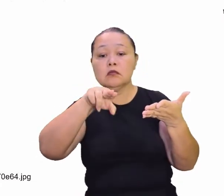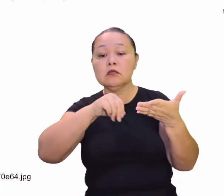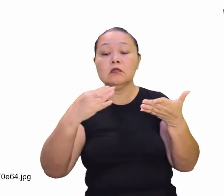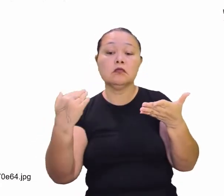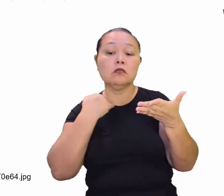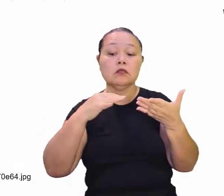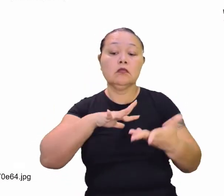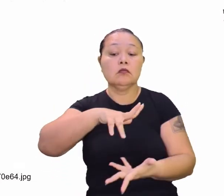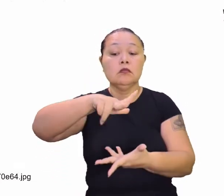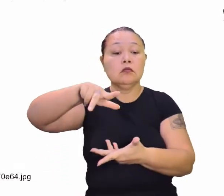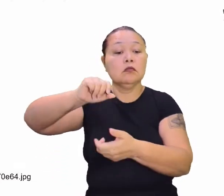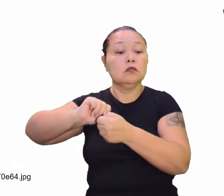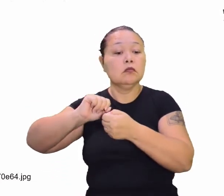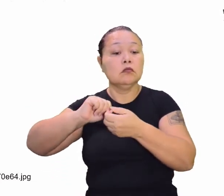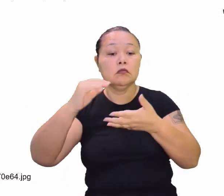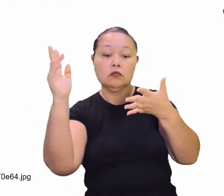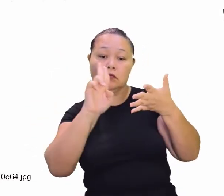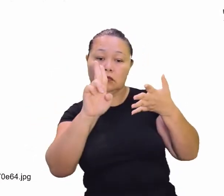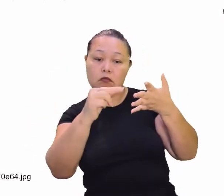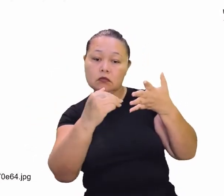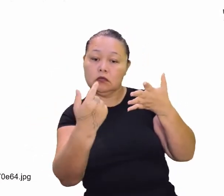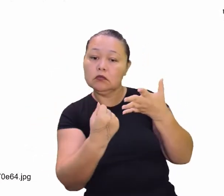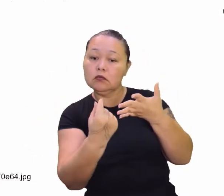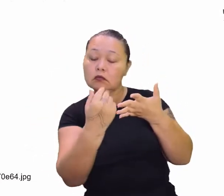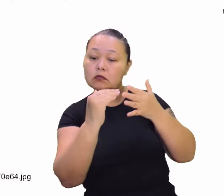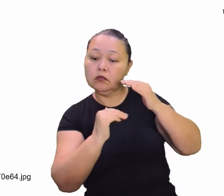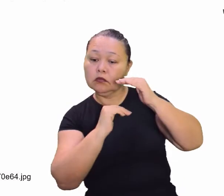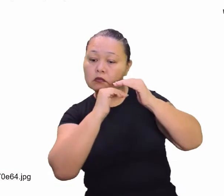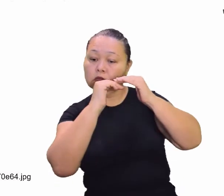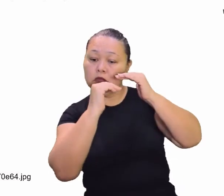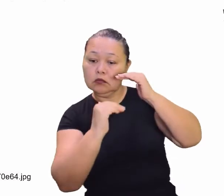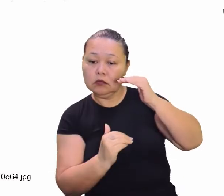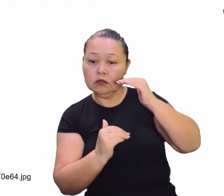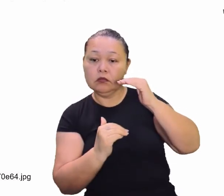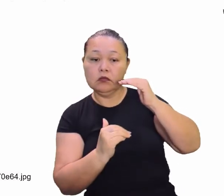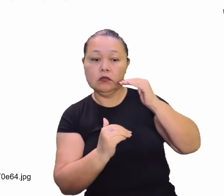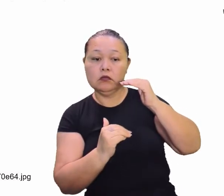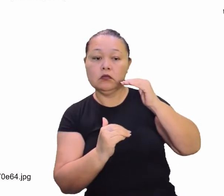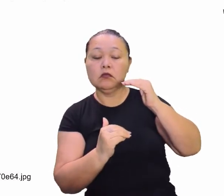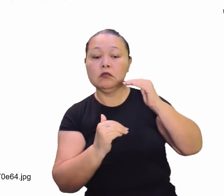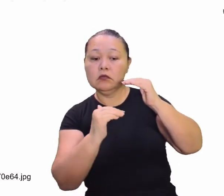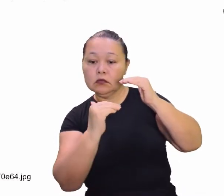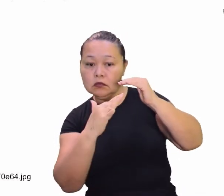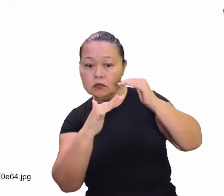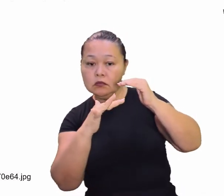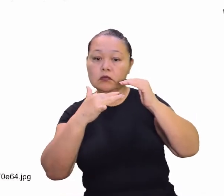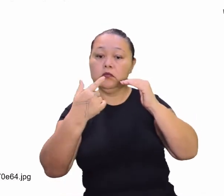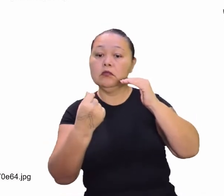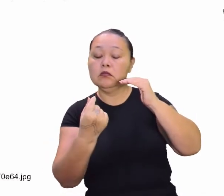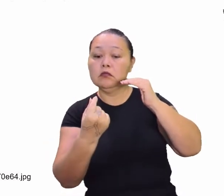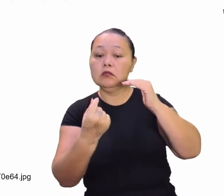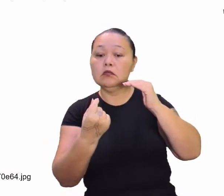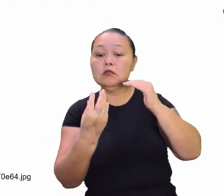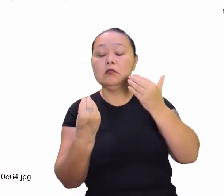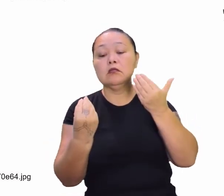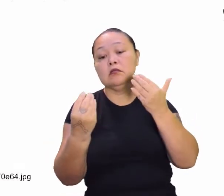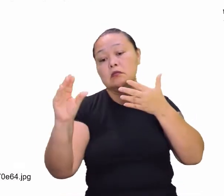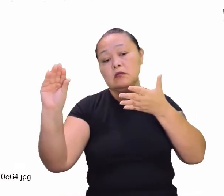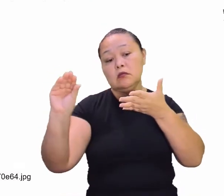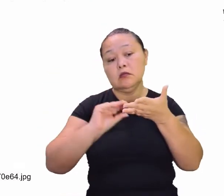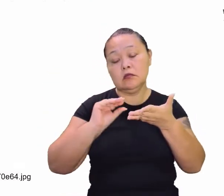Banco Mundial classificam muitas economias subdesenvolvidas de baixa e média renda